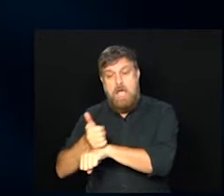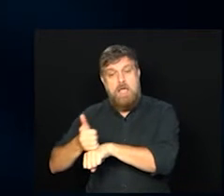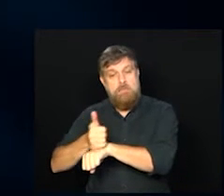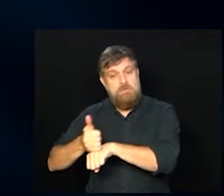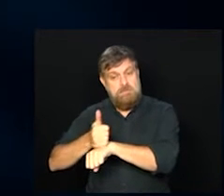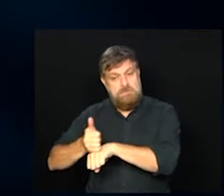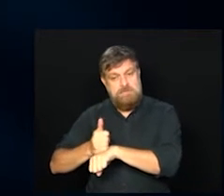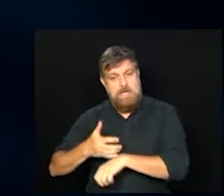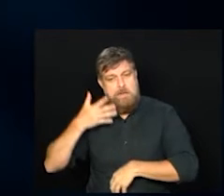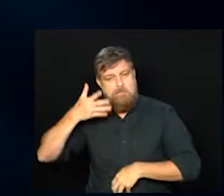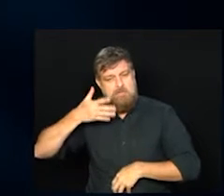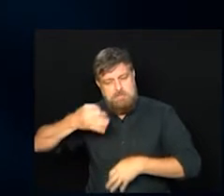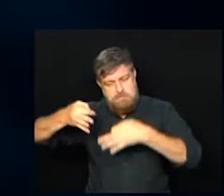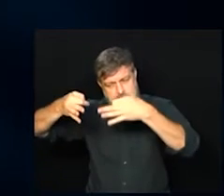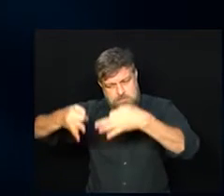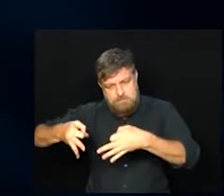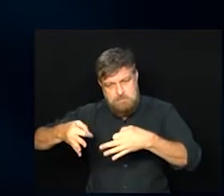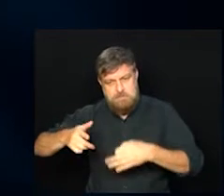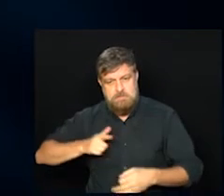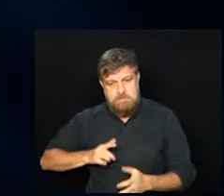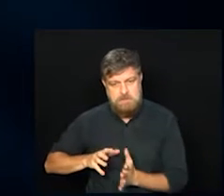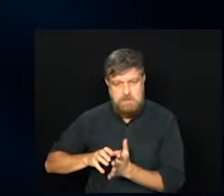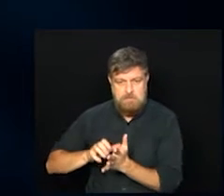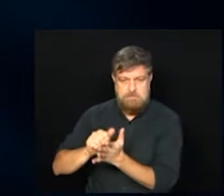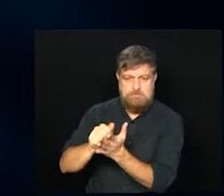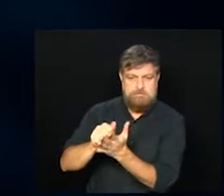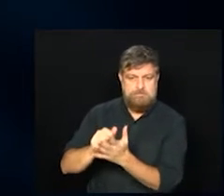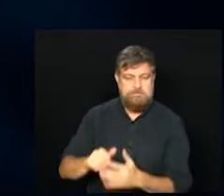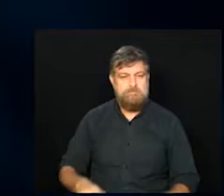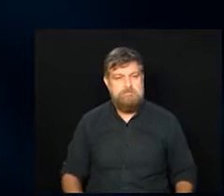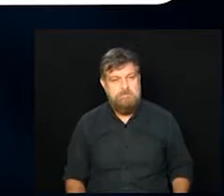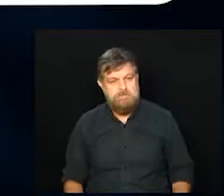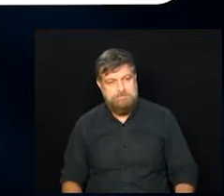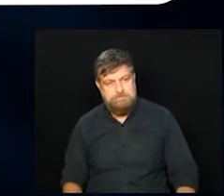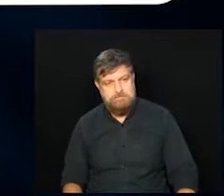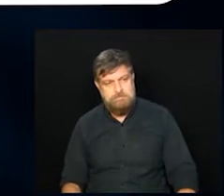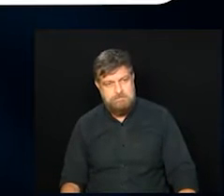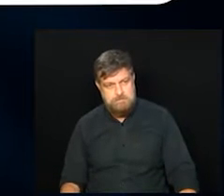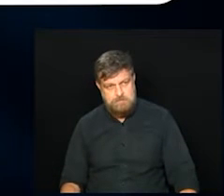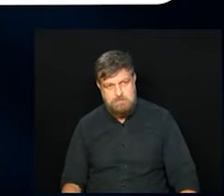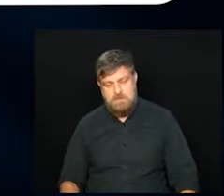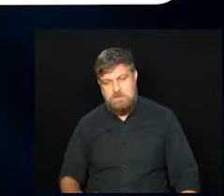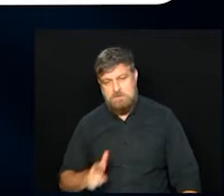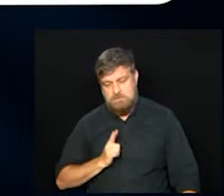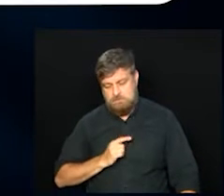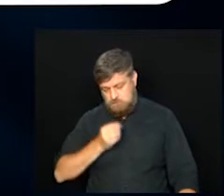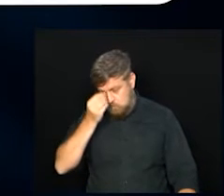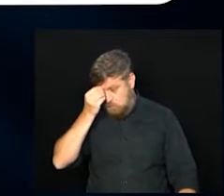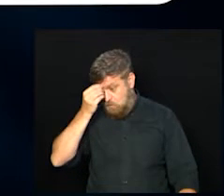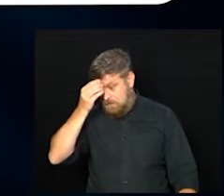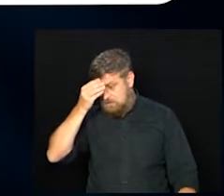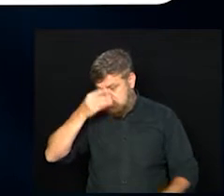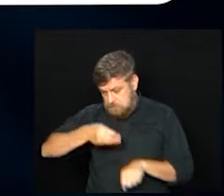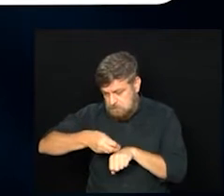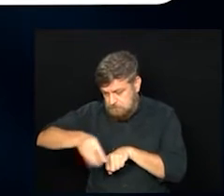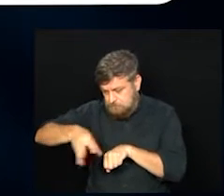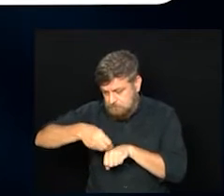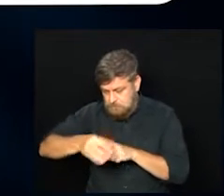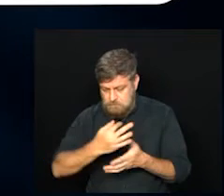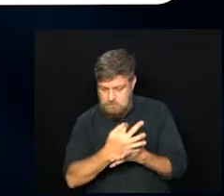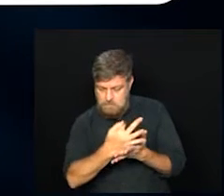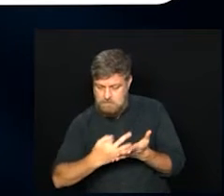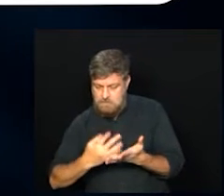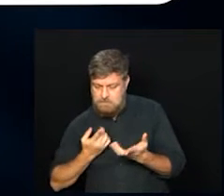área devidamente registrados no Conselho Regional de Medicina. Com esses conhecimentos, o texto garante